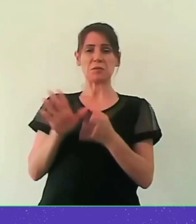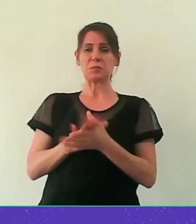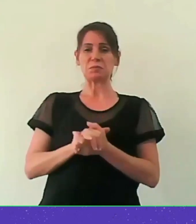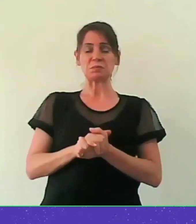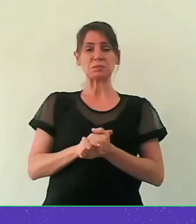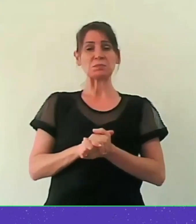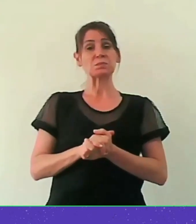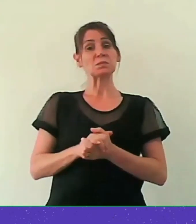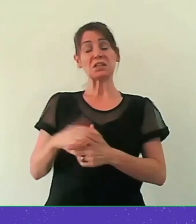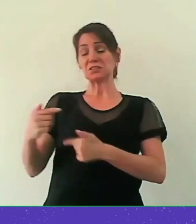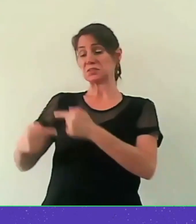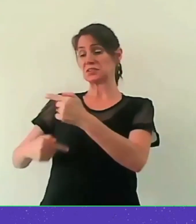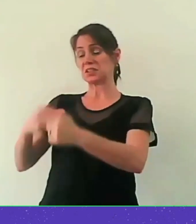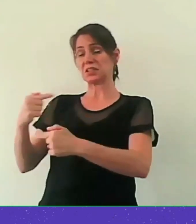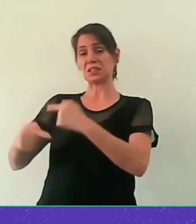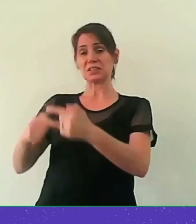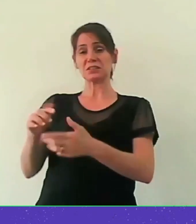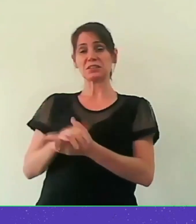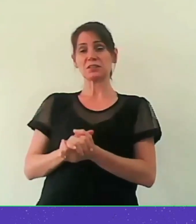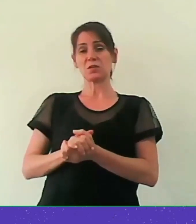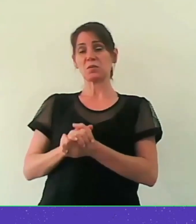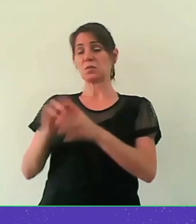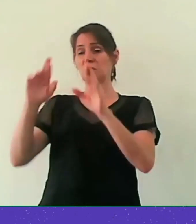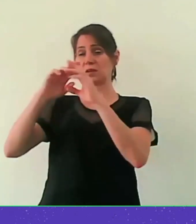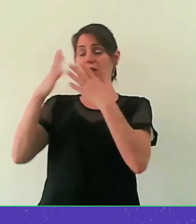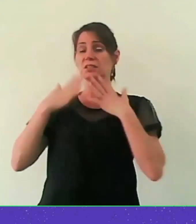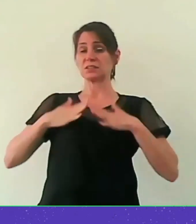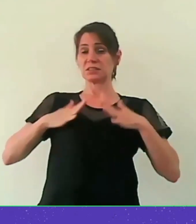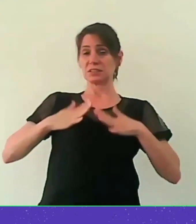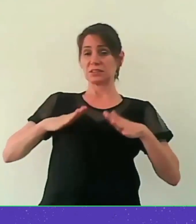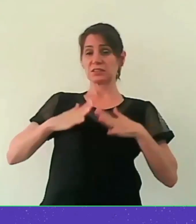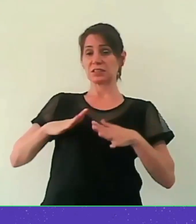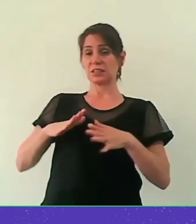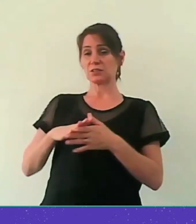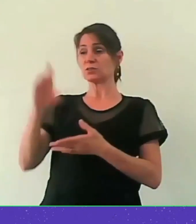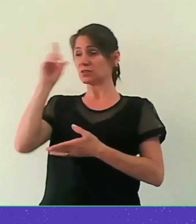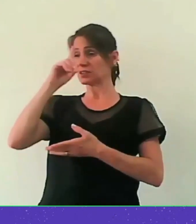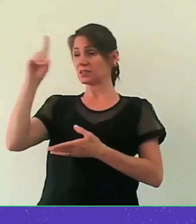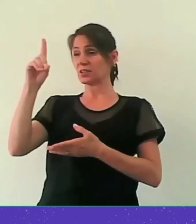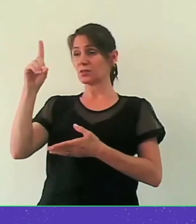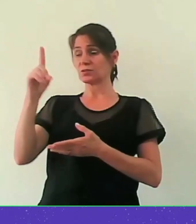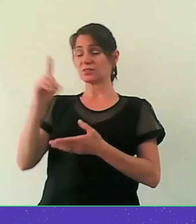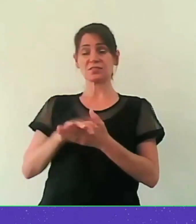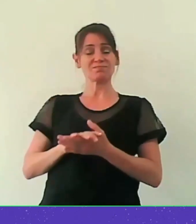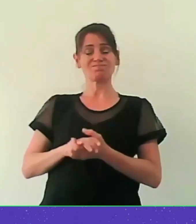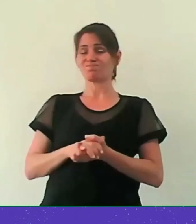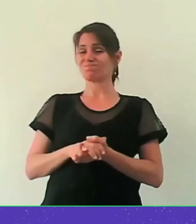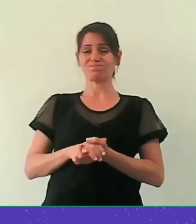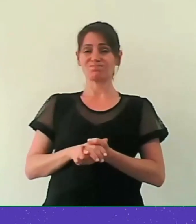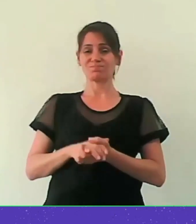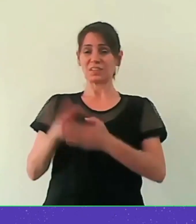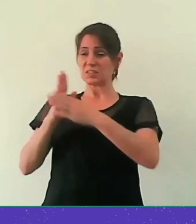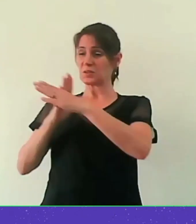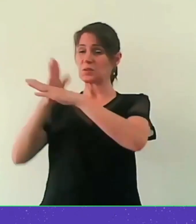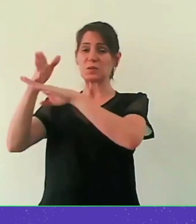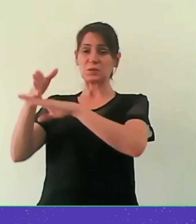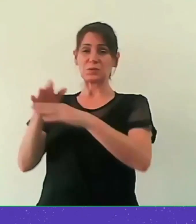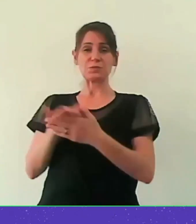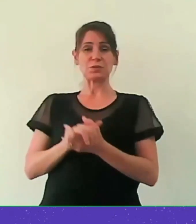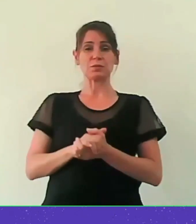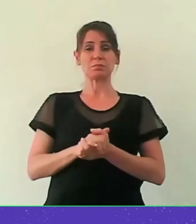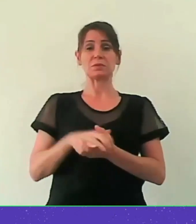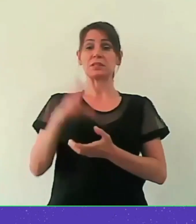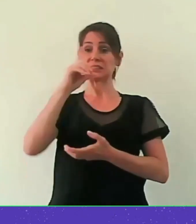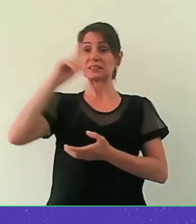Essa geração não entrou no descanso de Deus, não entrou na boa terra de Canaã. Deus teve que levantar